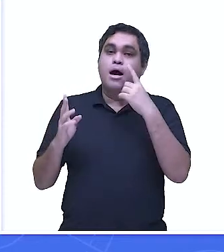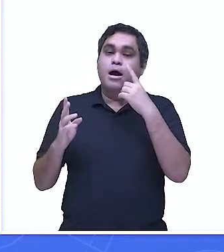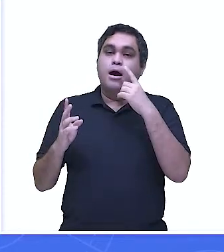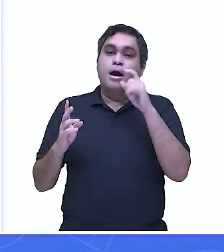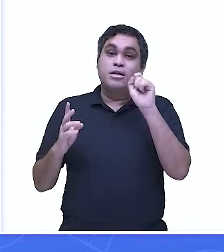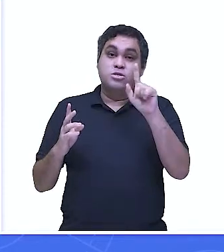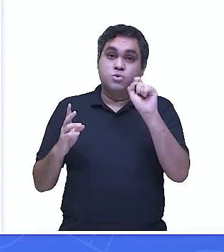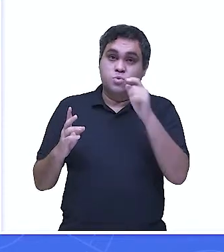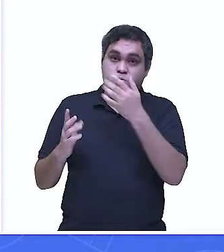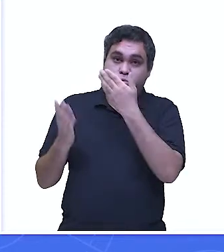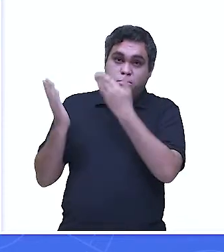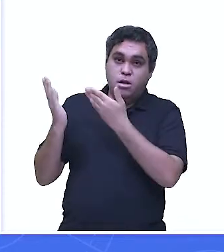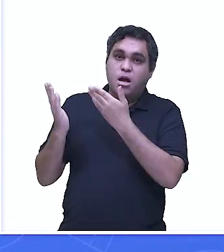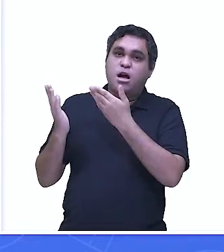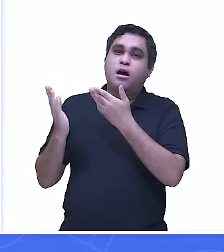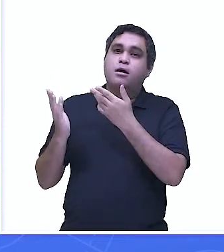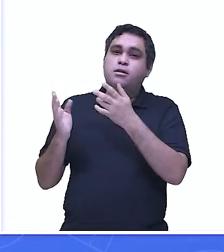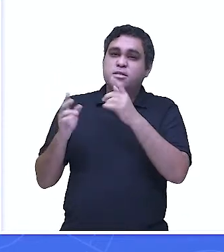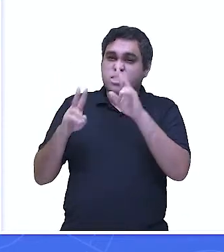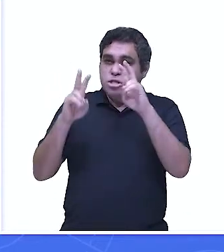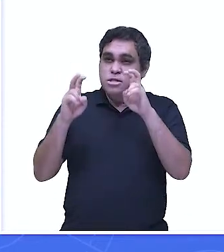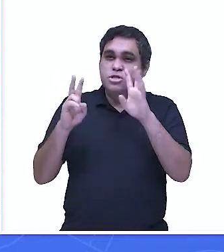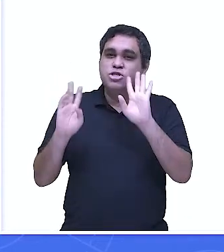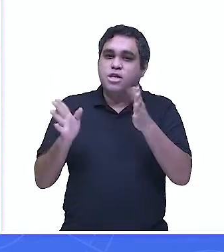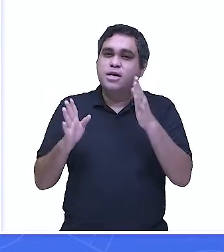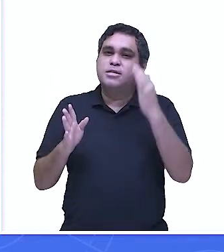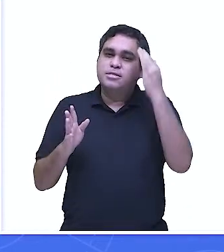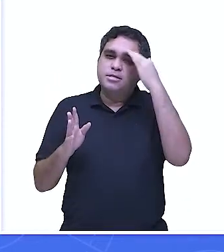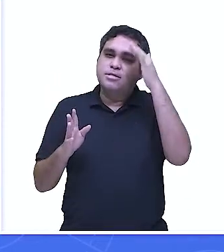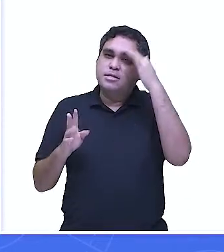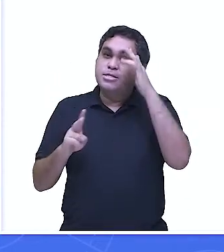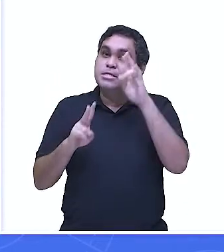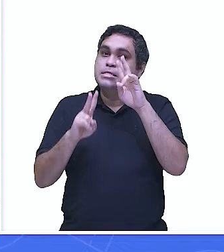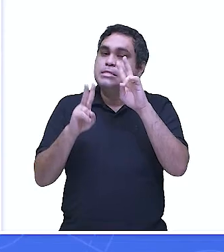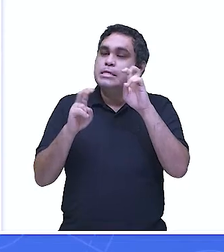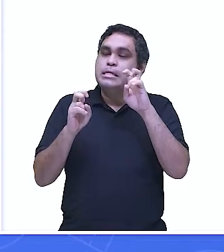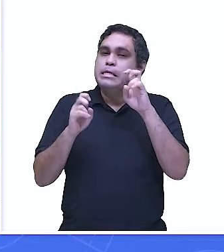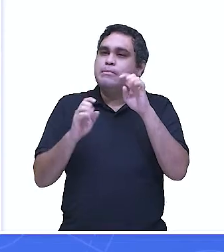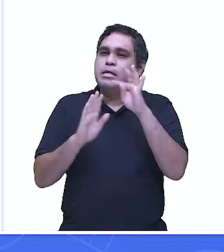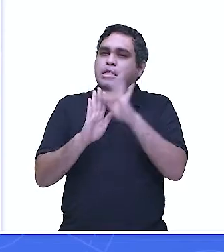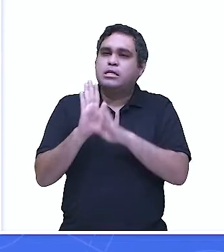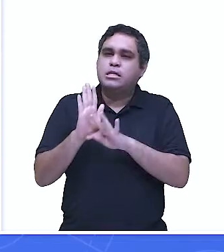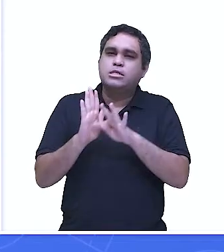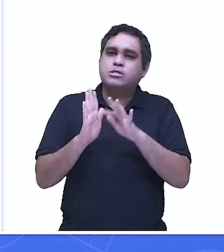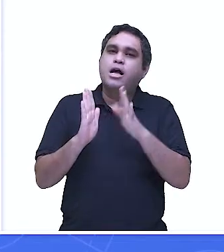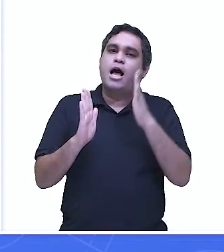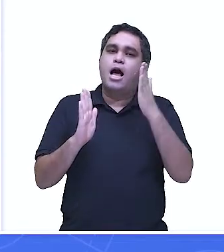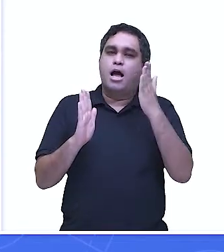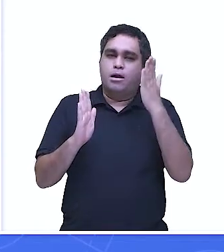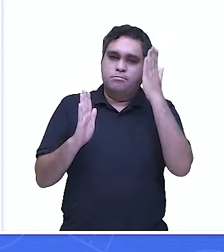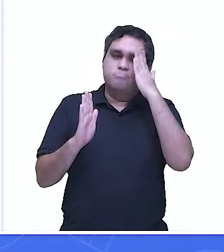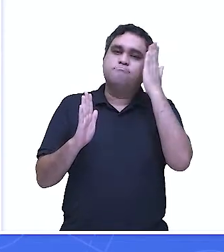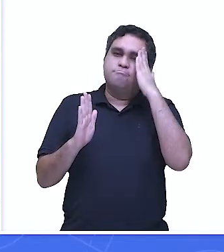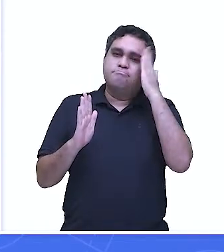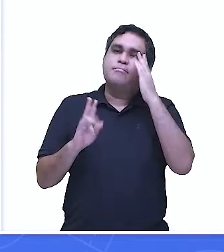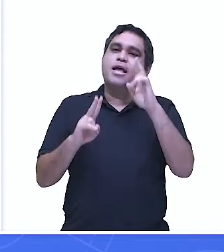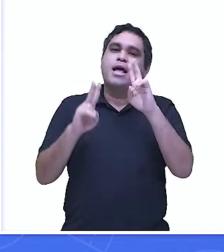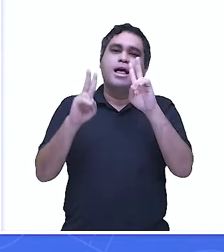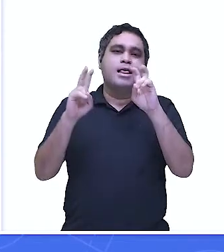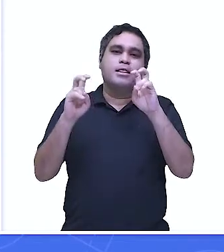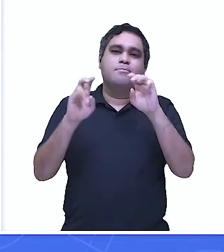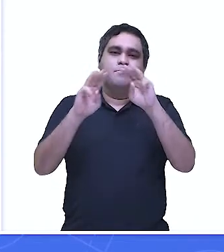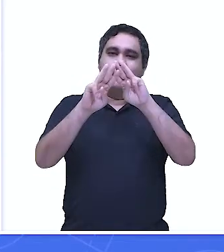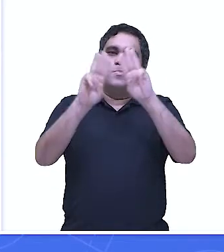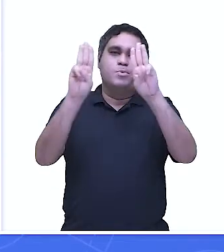Pelo título, você já consegue entender mais ou menos do que se trata, pessoal. Porque aqui no título